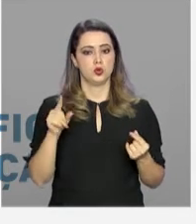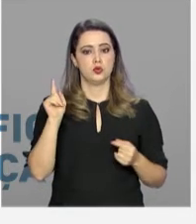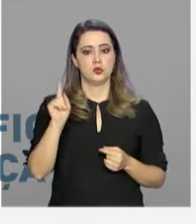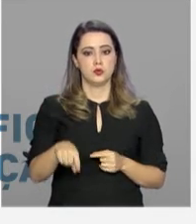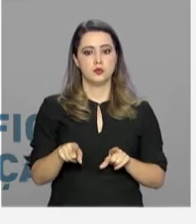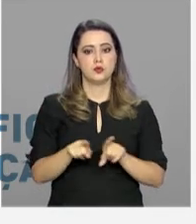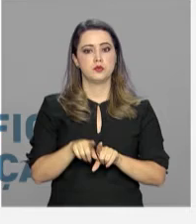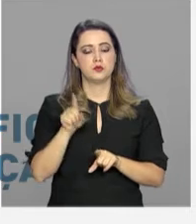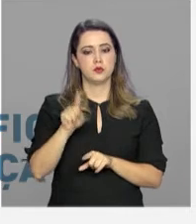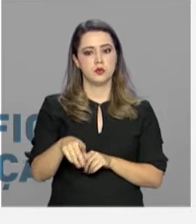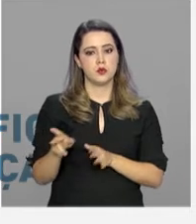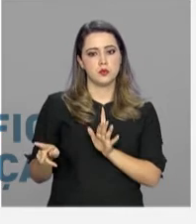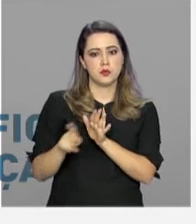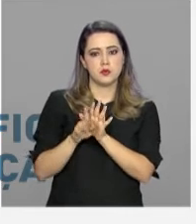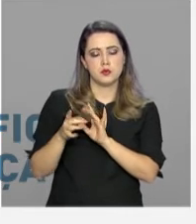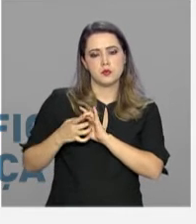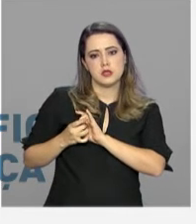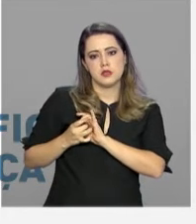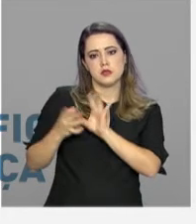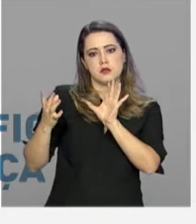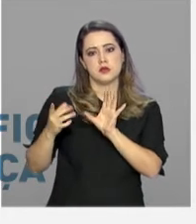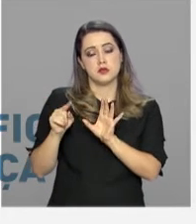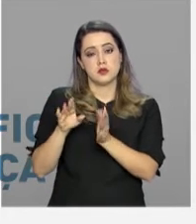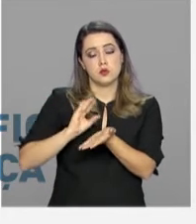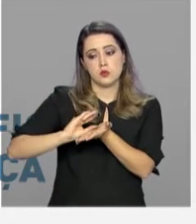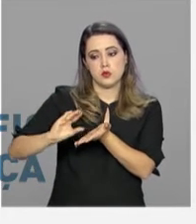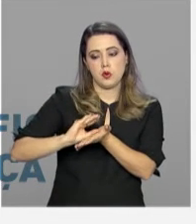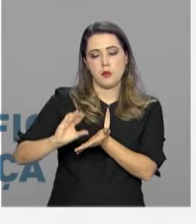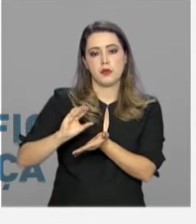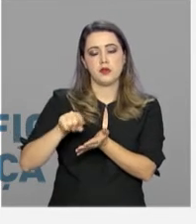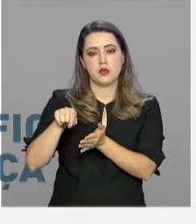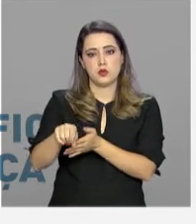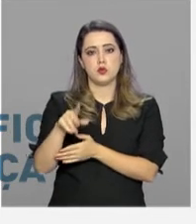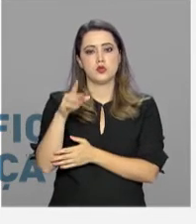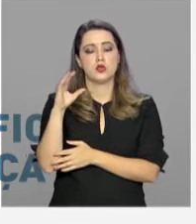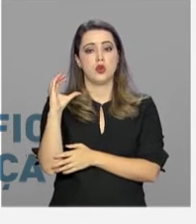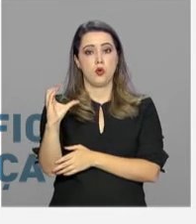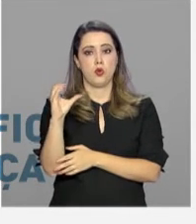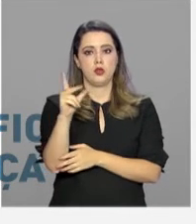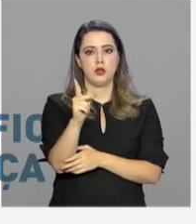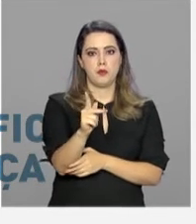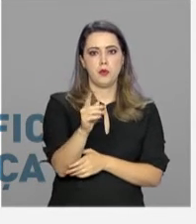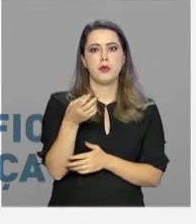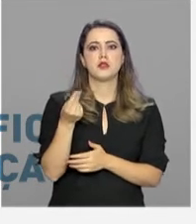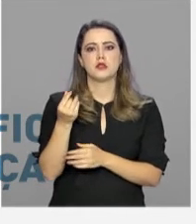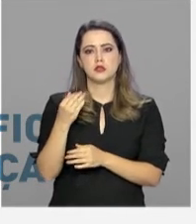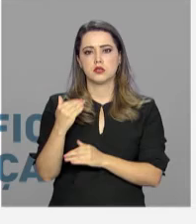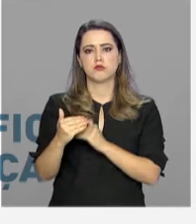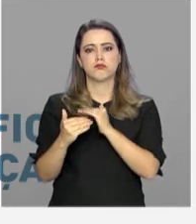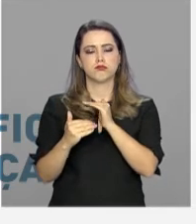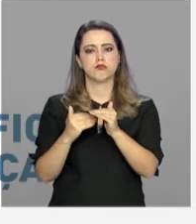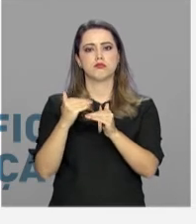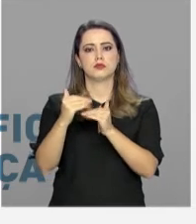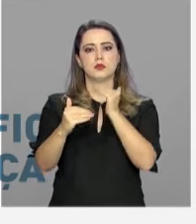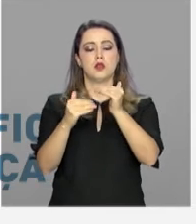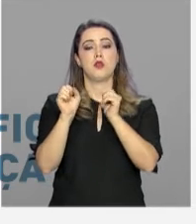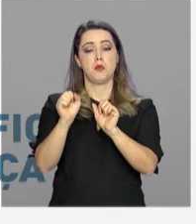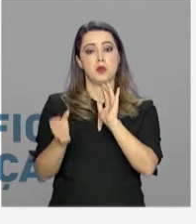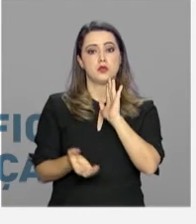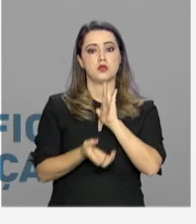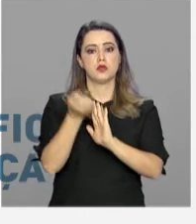programa ficam automaticamente aplicados na poupança ou seja têm rendimentos e podem ser